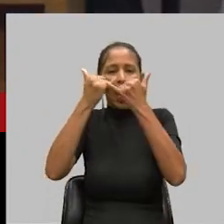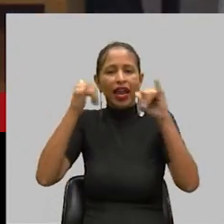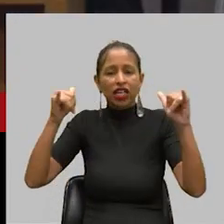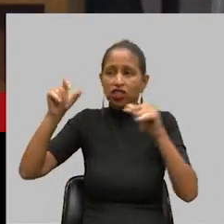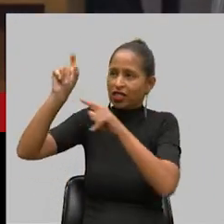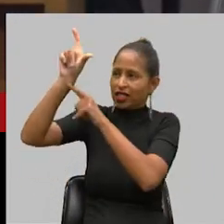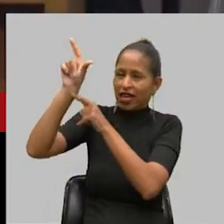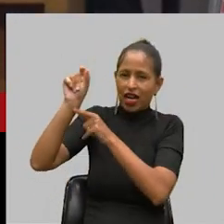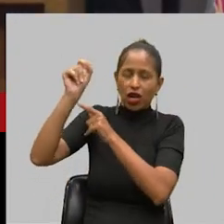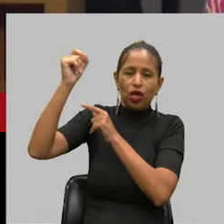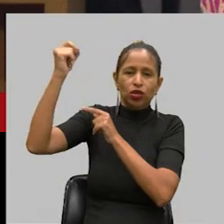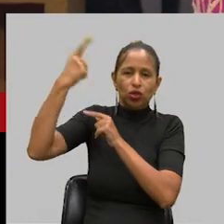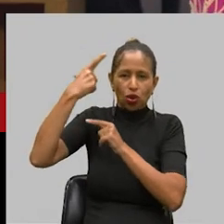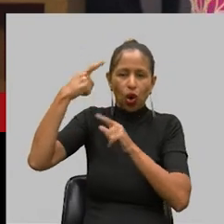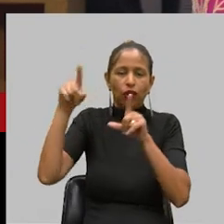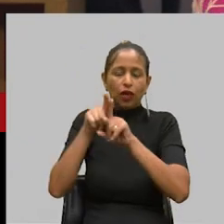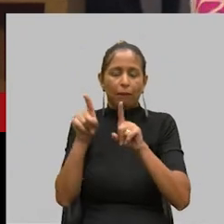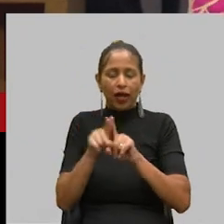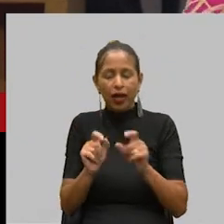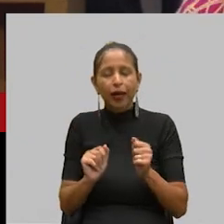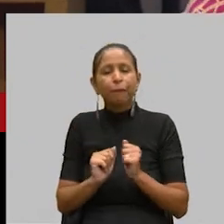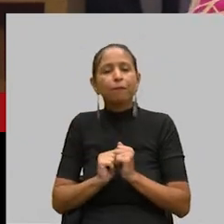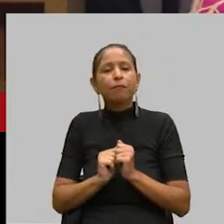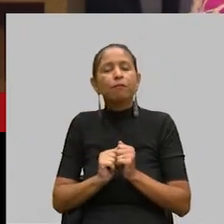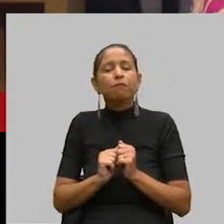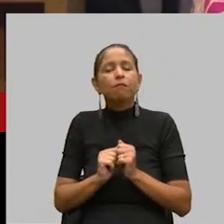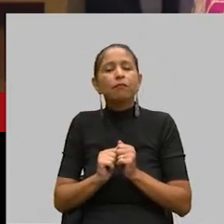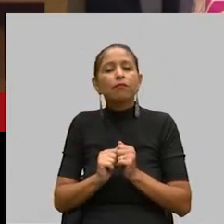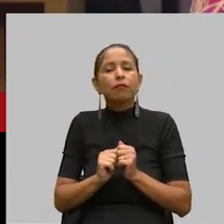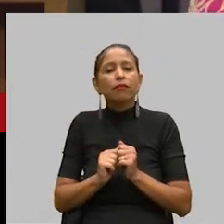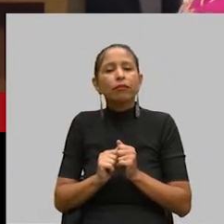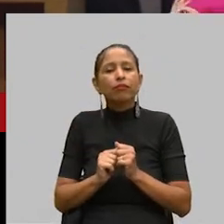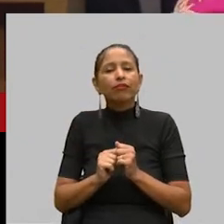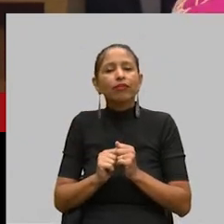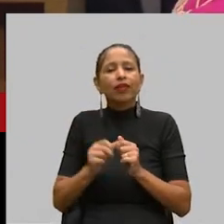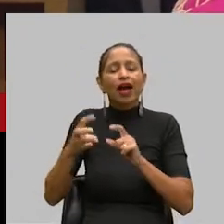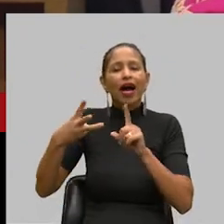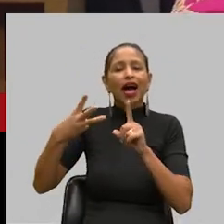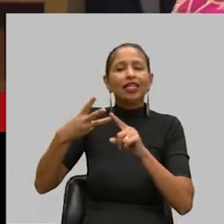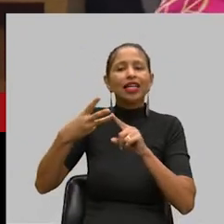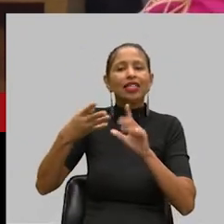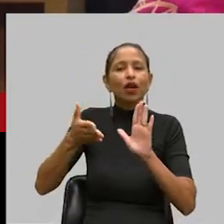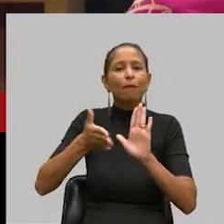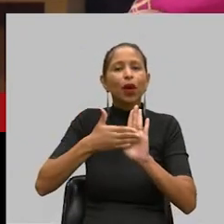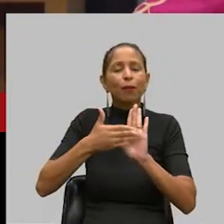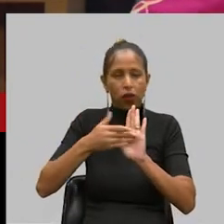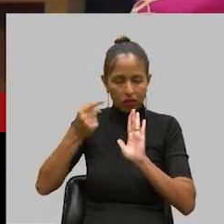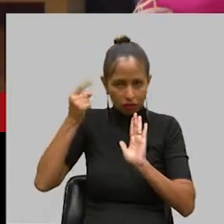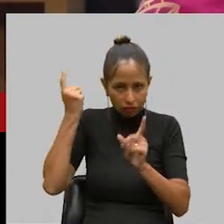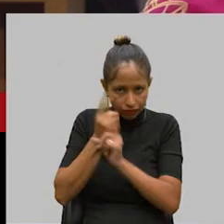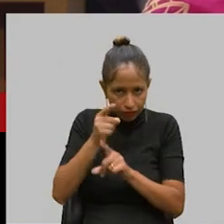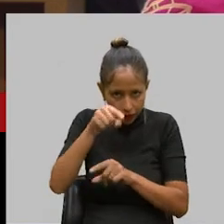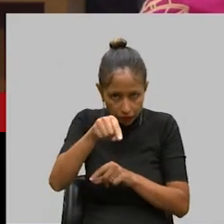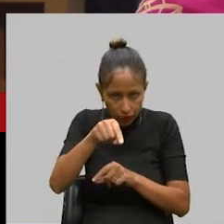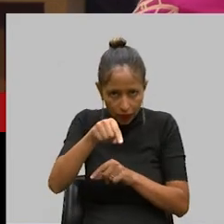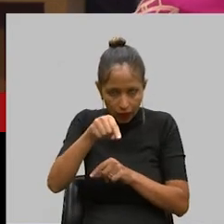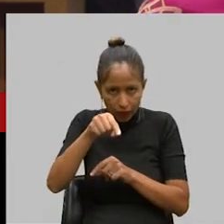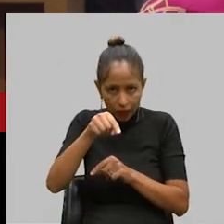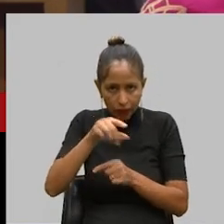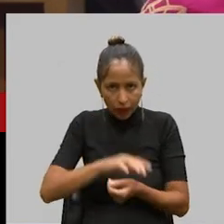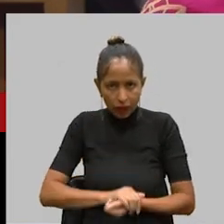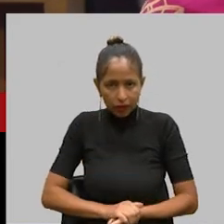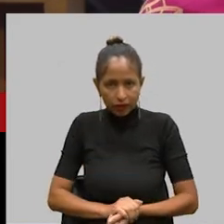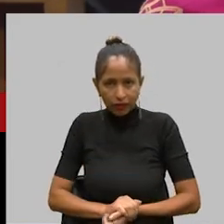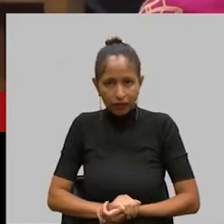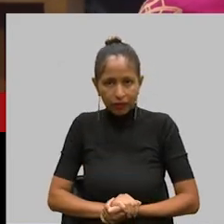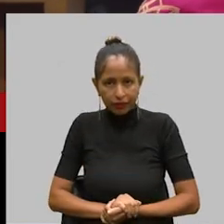fotovoltaica no caso da moradia e a terceira proposta localizaram nem todos temp